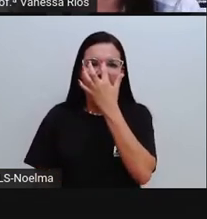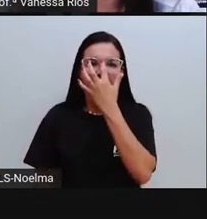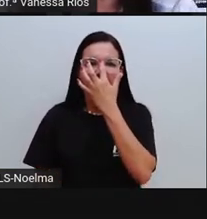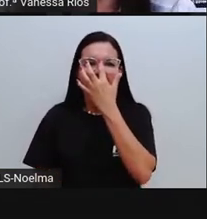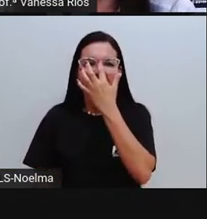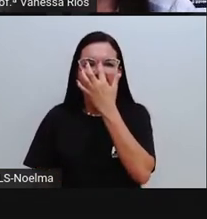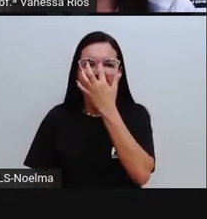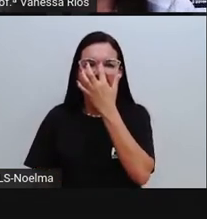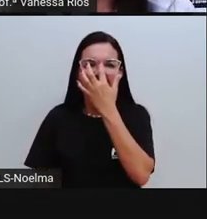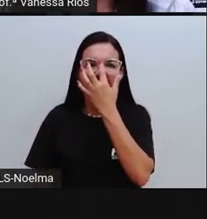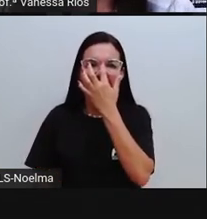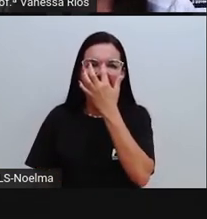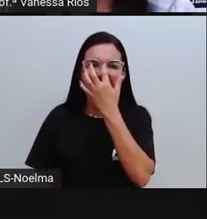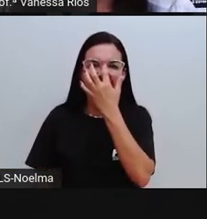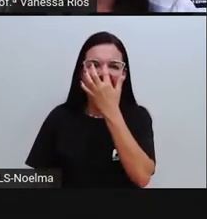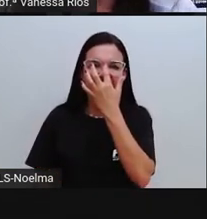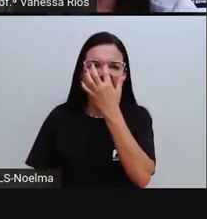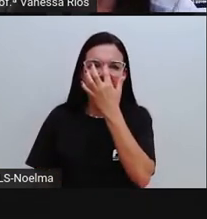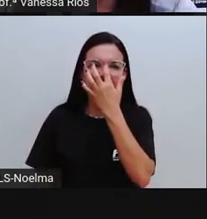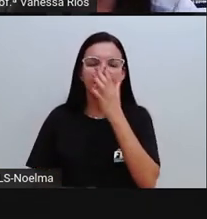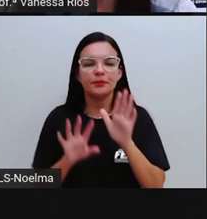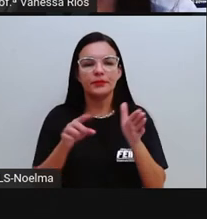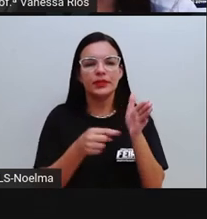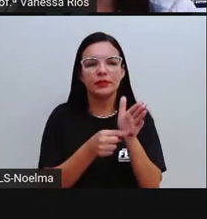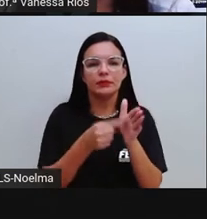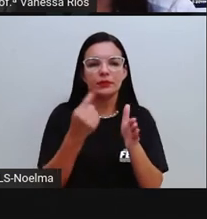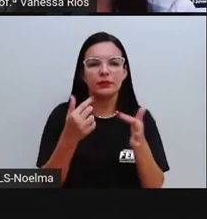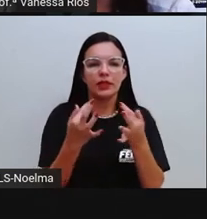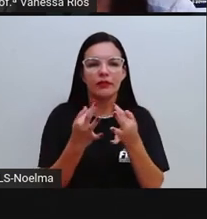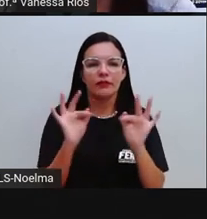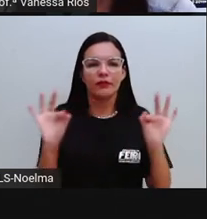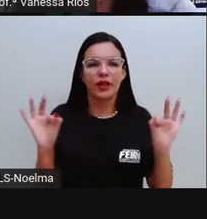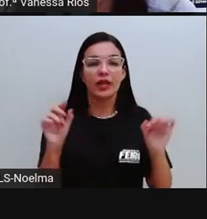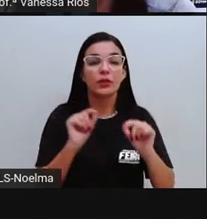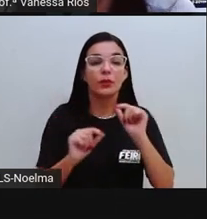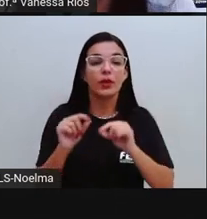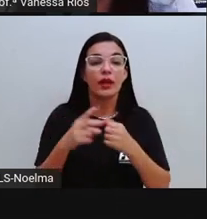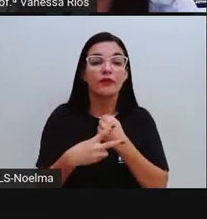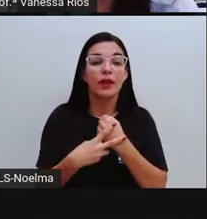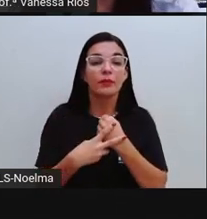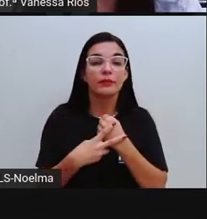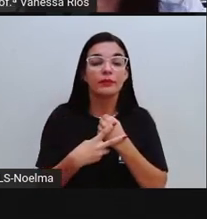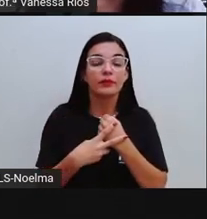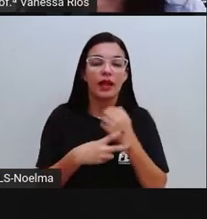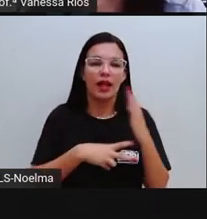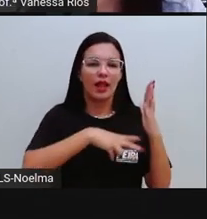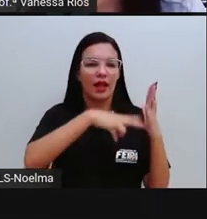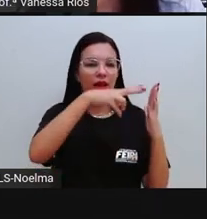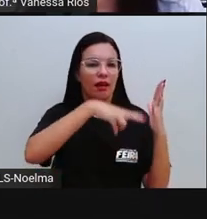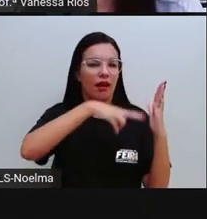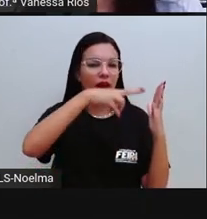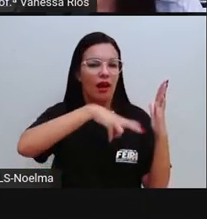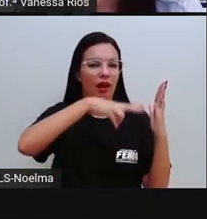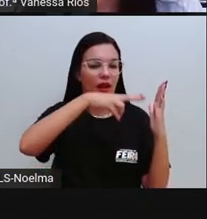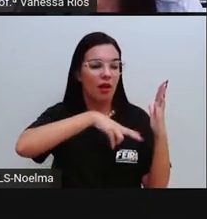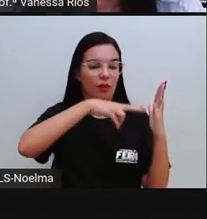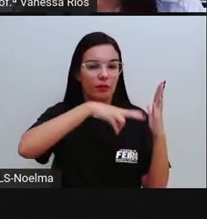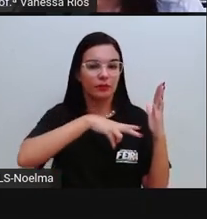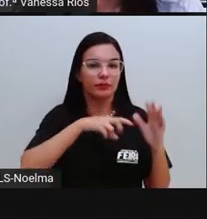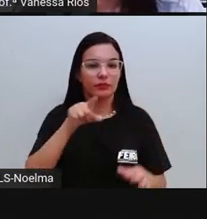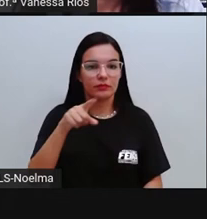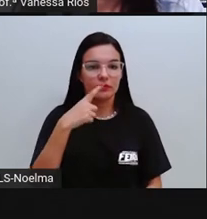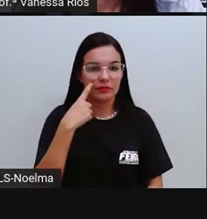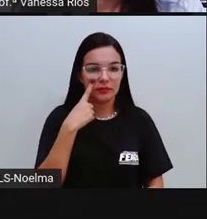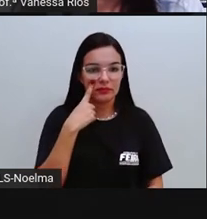primeira frase ali, a palavra que é verbo é a palavra leu. Pronto. Se circularam, né?